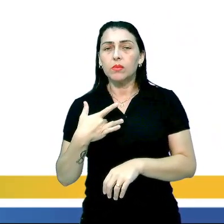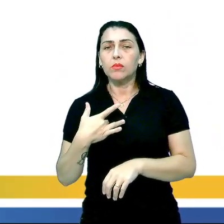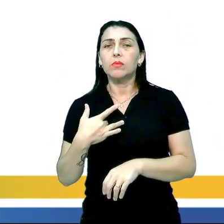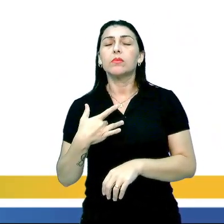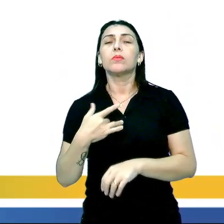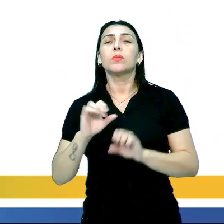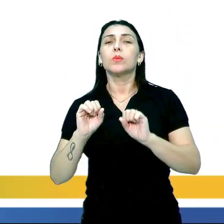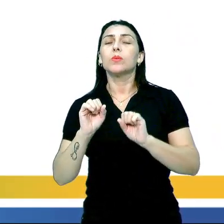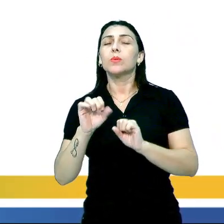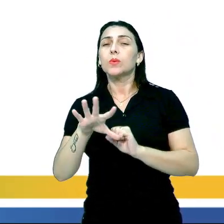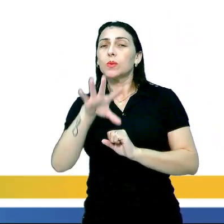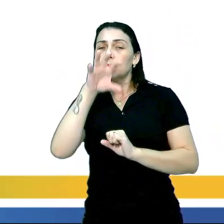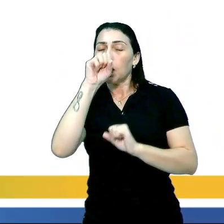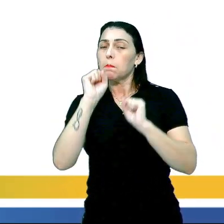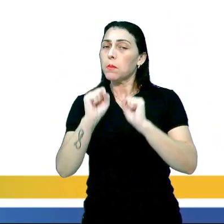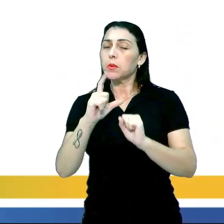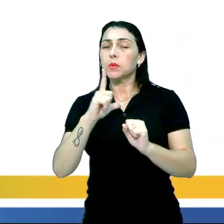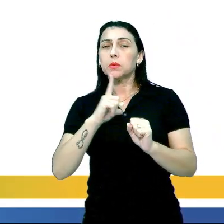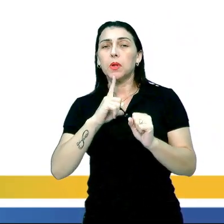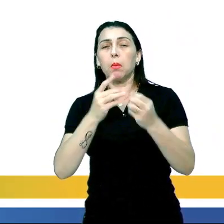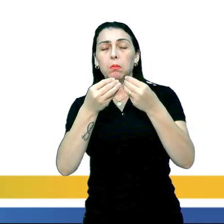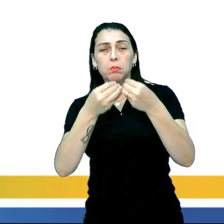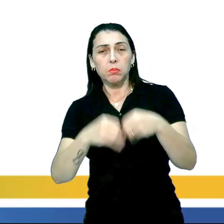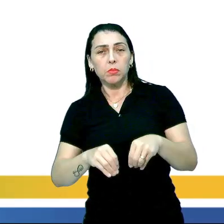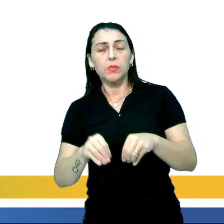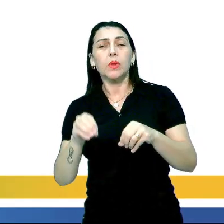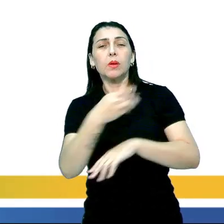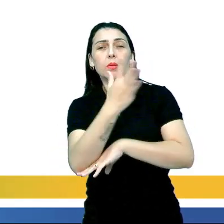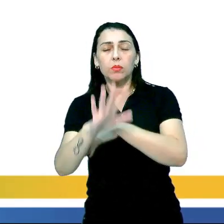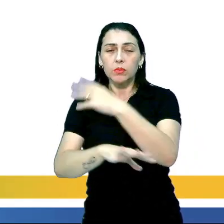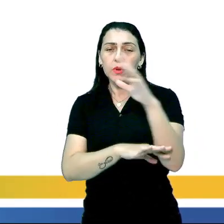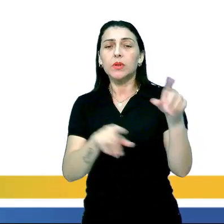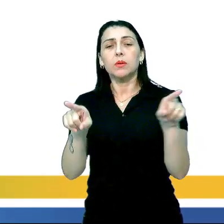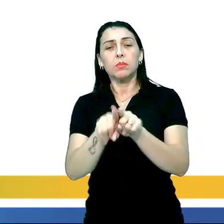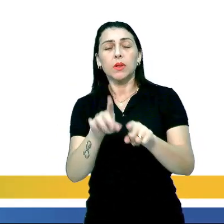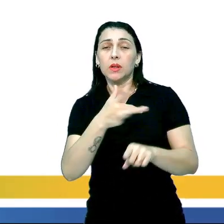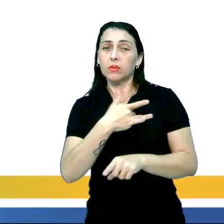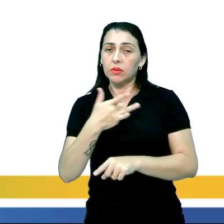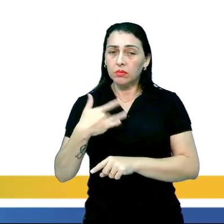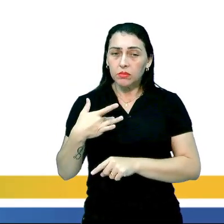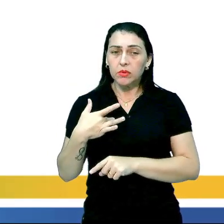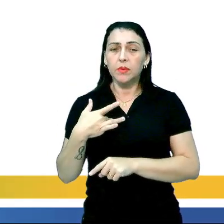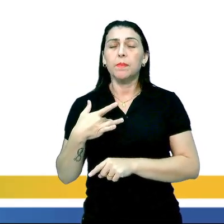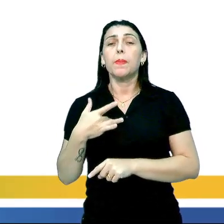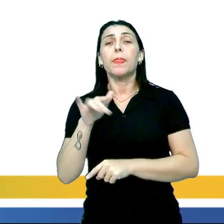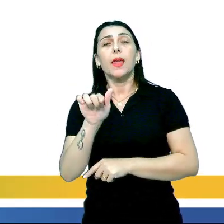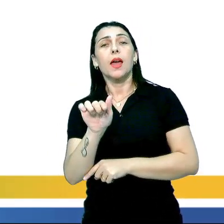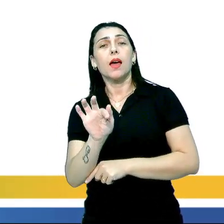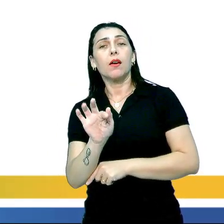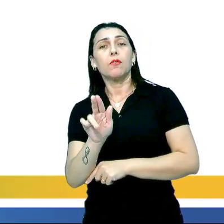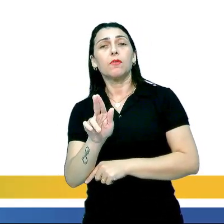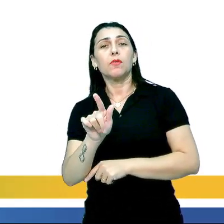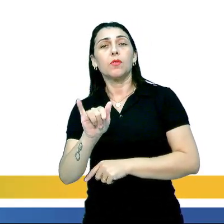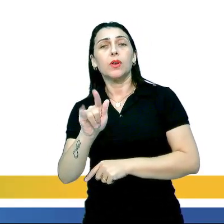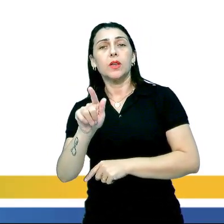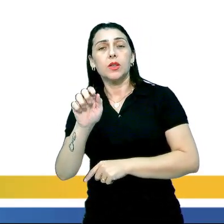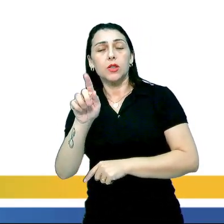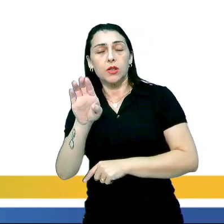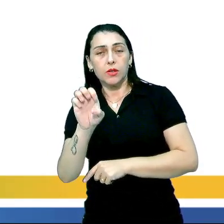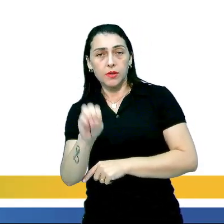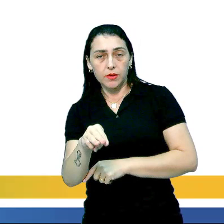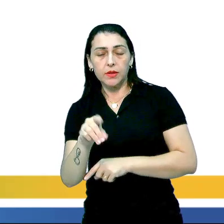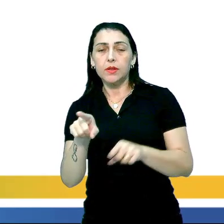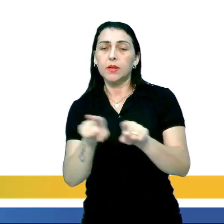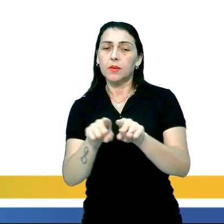com a poluição do ar, a gente pode ter danos ao meio ambiente, também danos à saúde. E a questão da